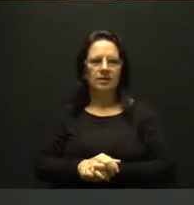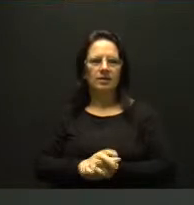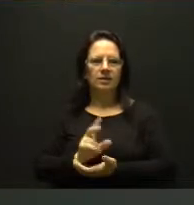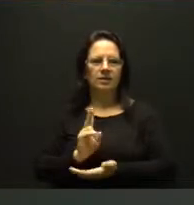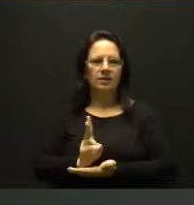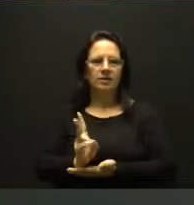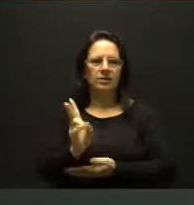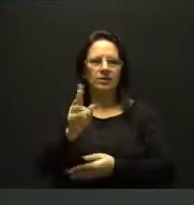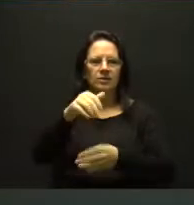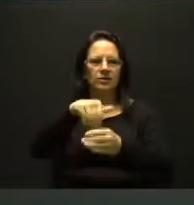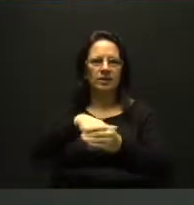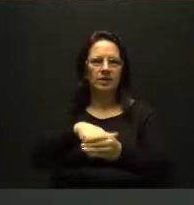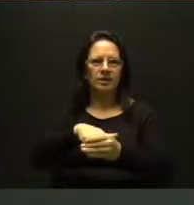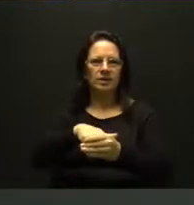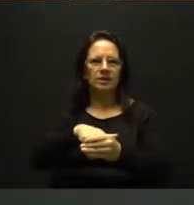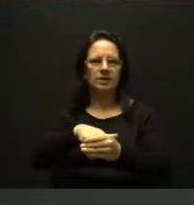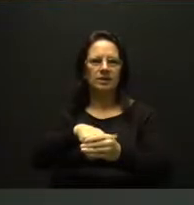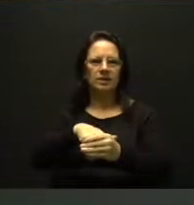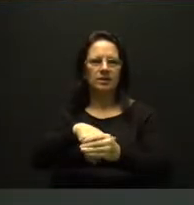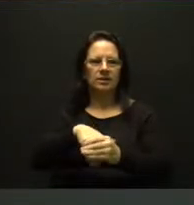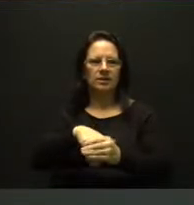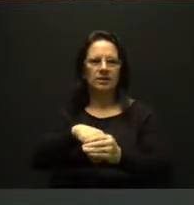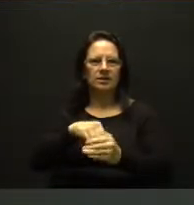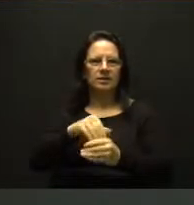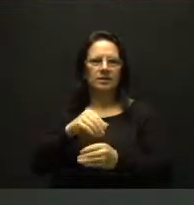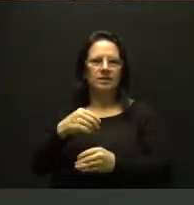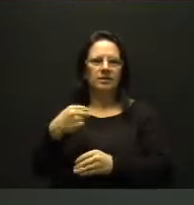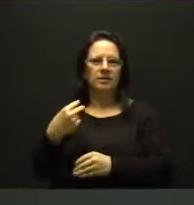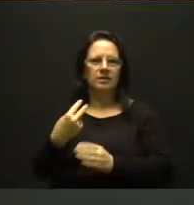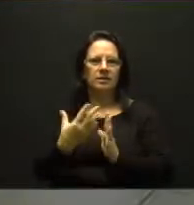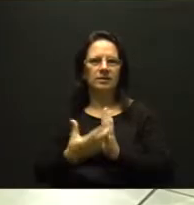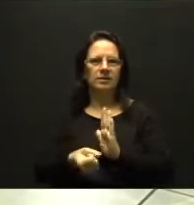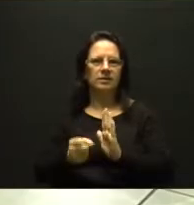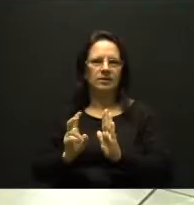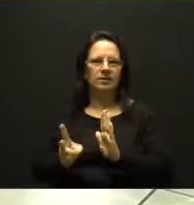votação foi aprovado